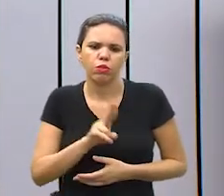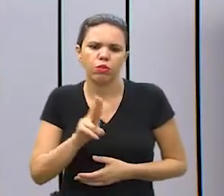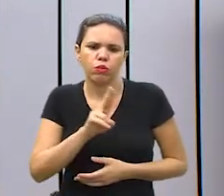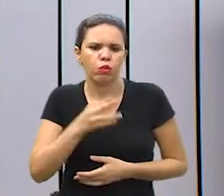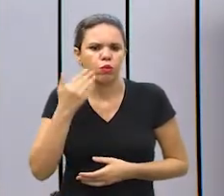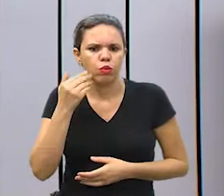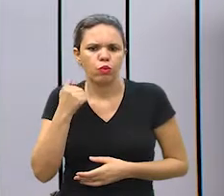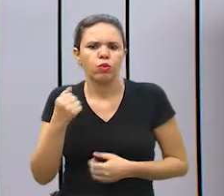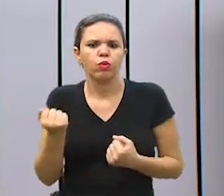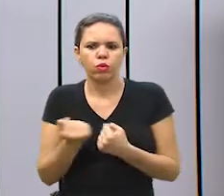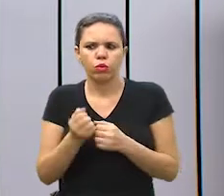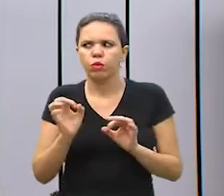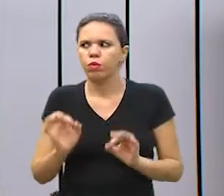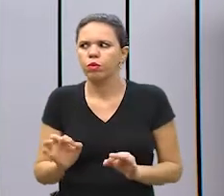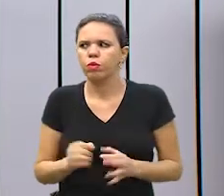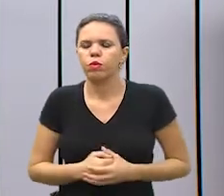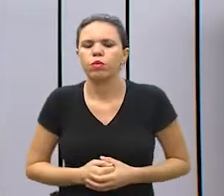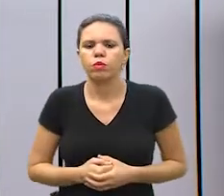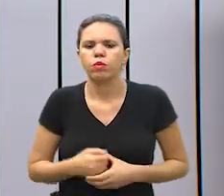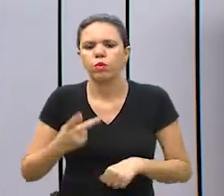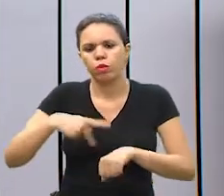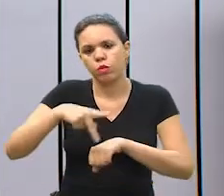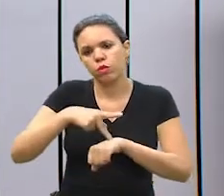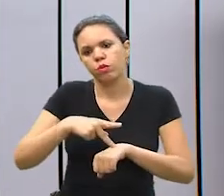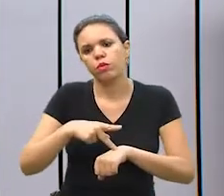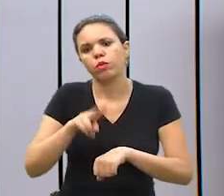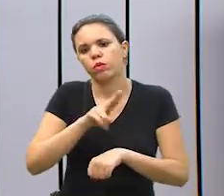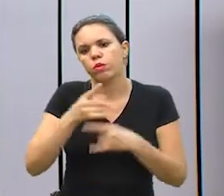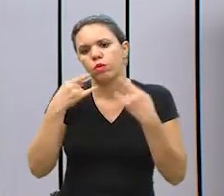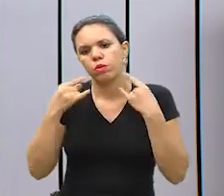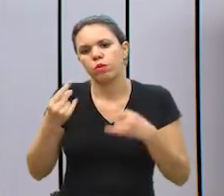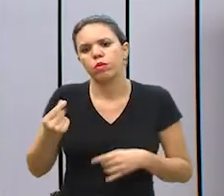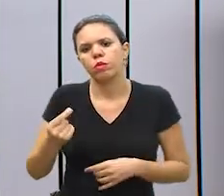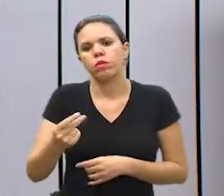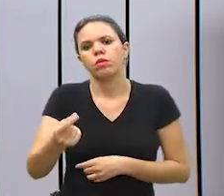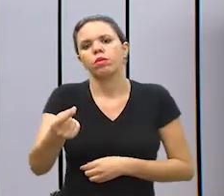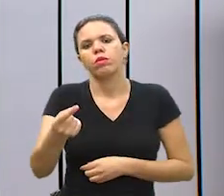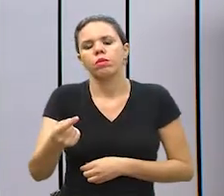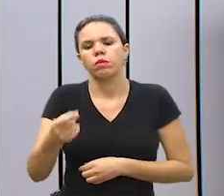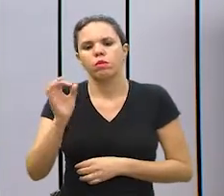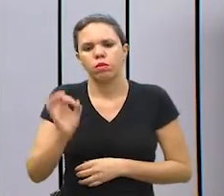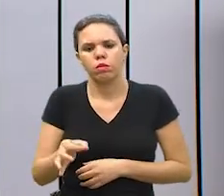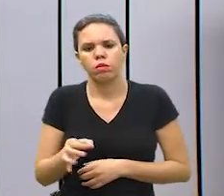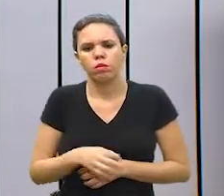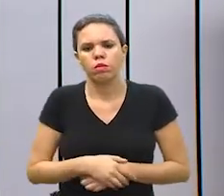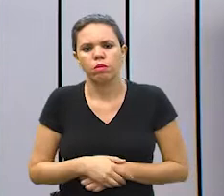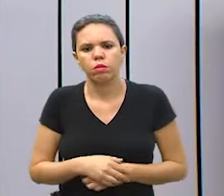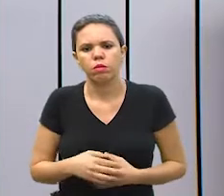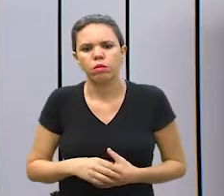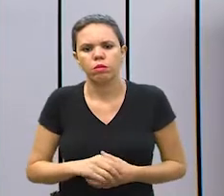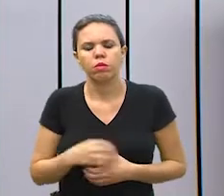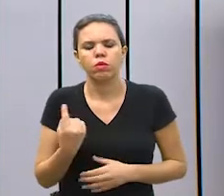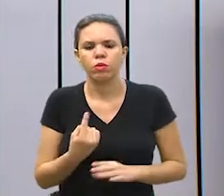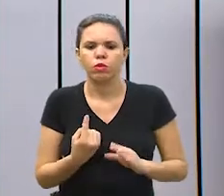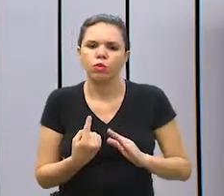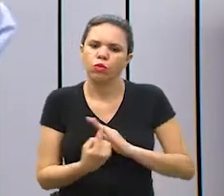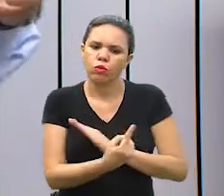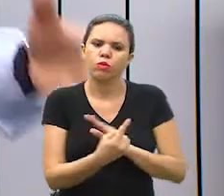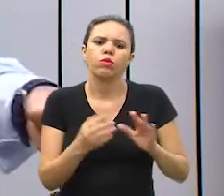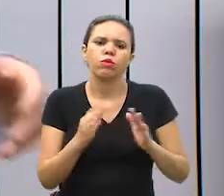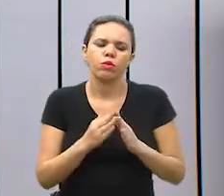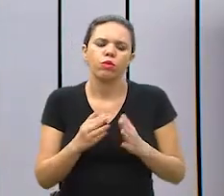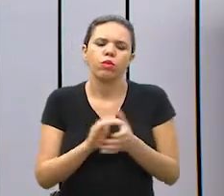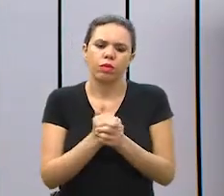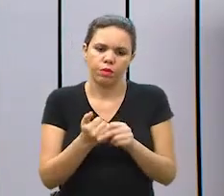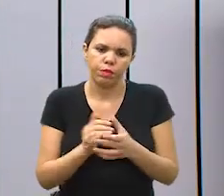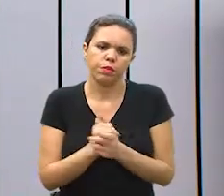utilizaram dessa ferramenta e deu certo. Né? Países que estão usando máscara há muito tempo e está dando certo, né? O isolamento é importante,